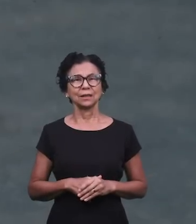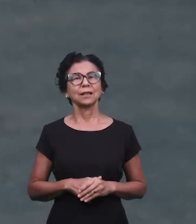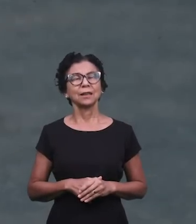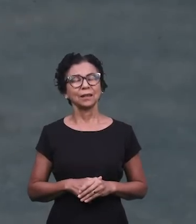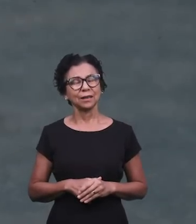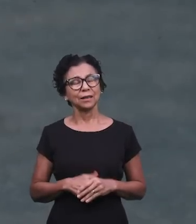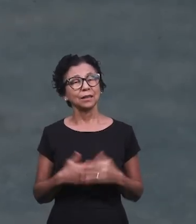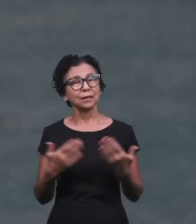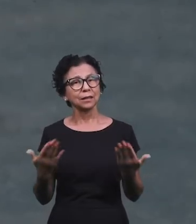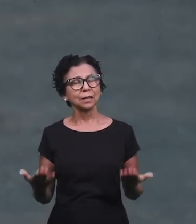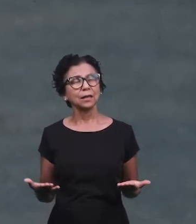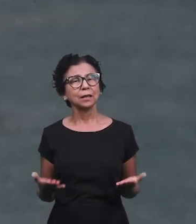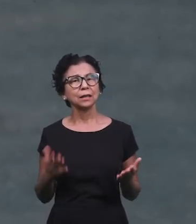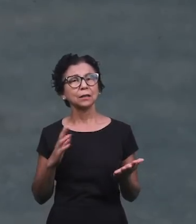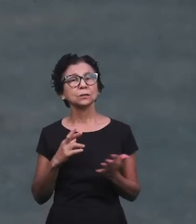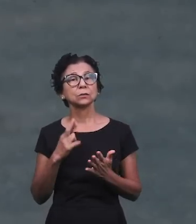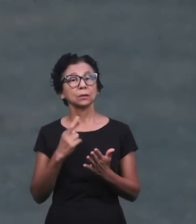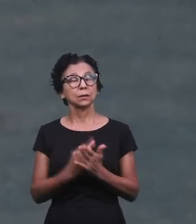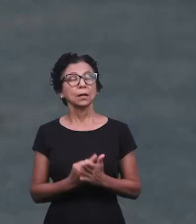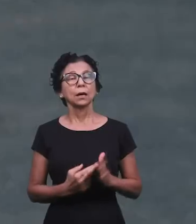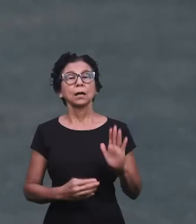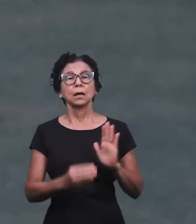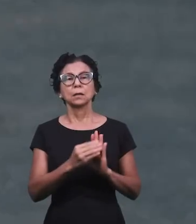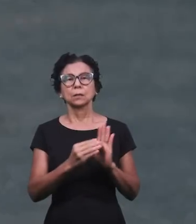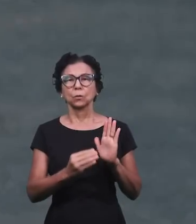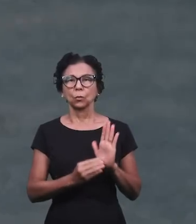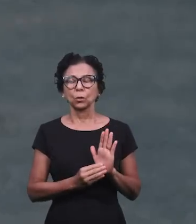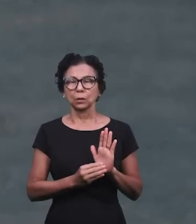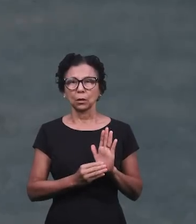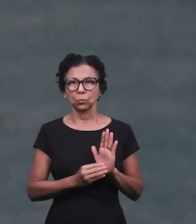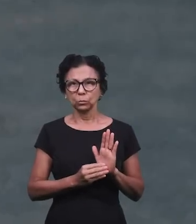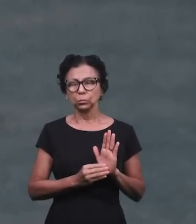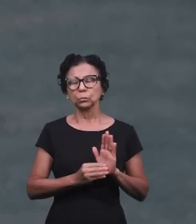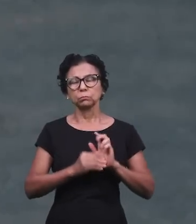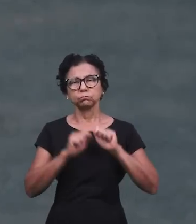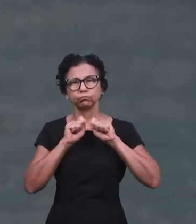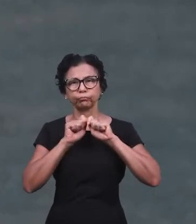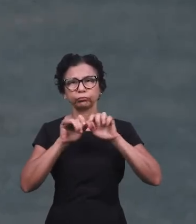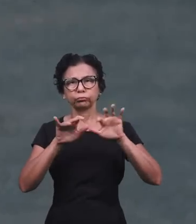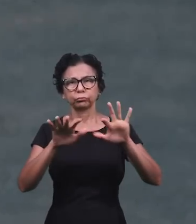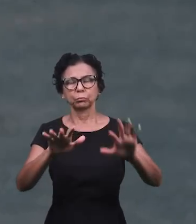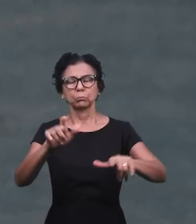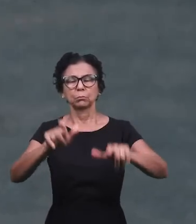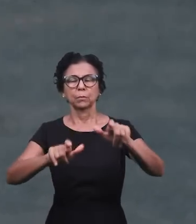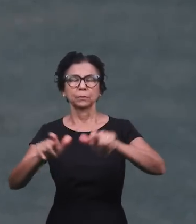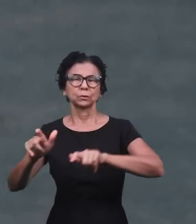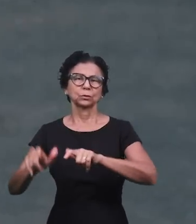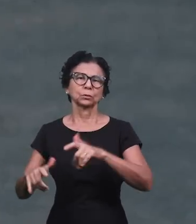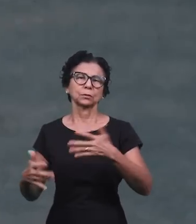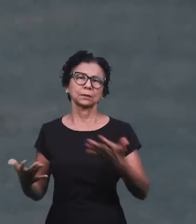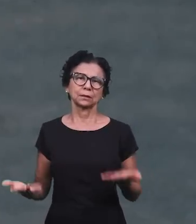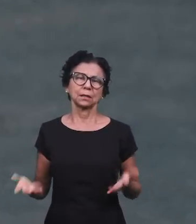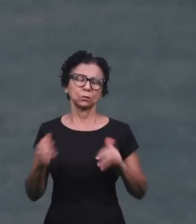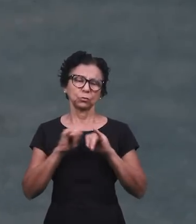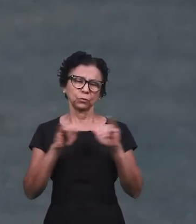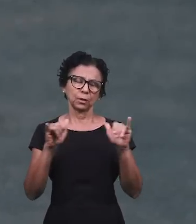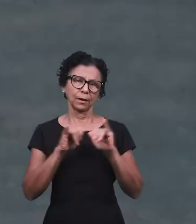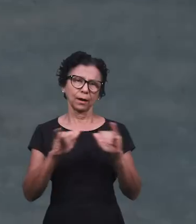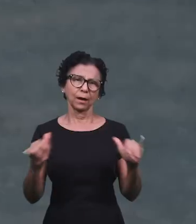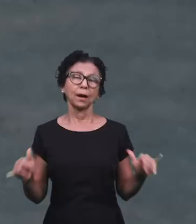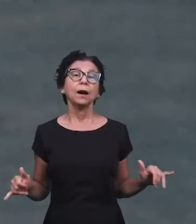fazer com que esse conteúdo ganhe mais relevância e chegue a um número maior de pessoas. E nós também já estamos com a